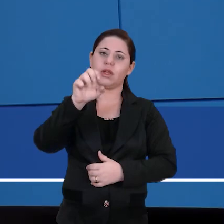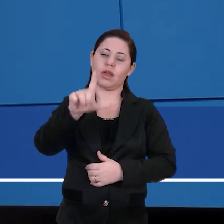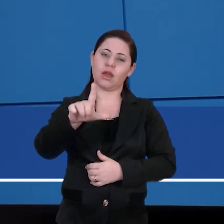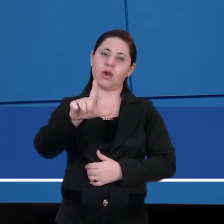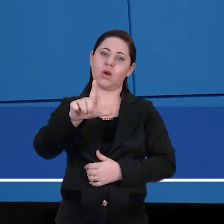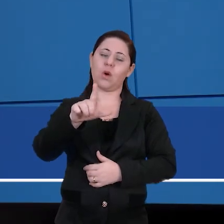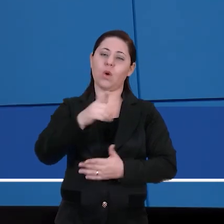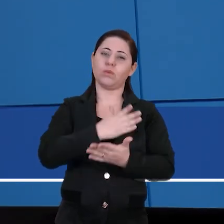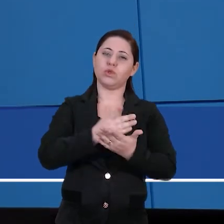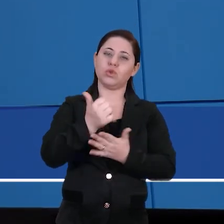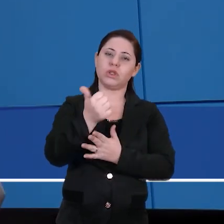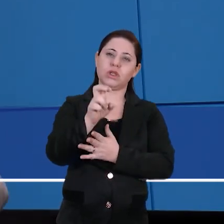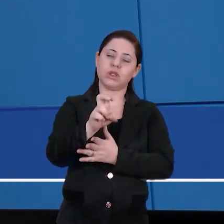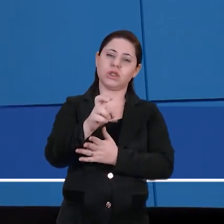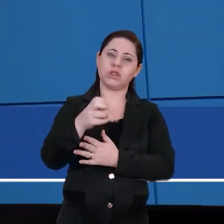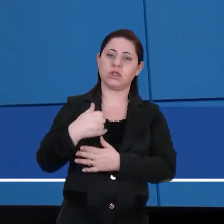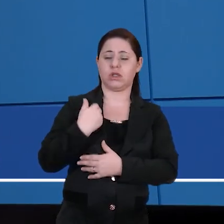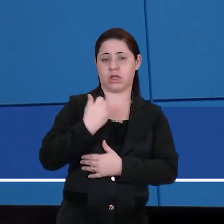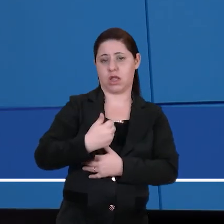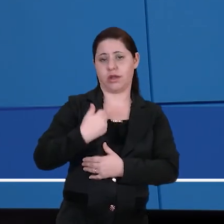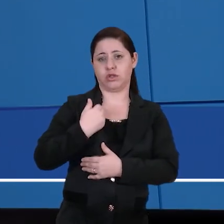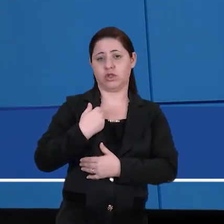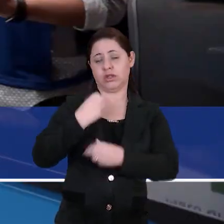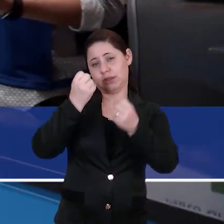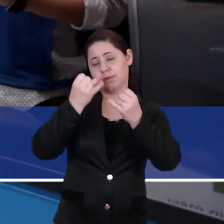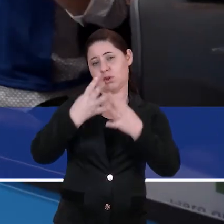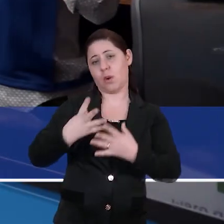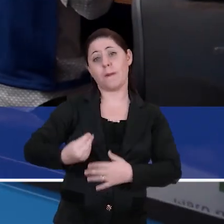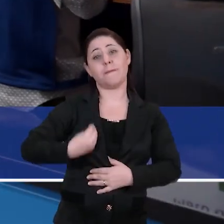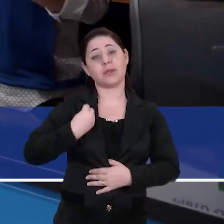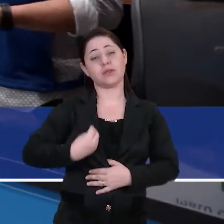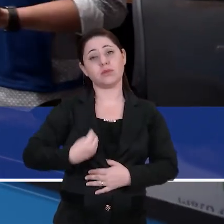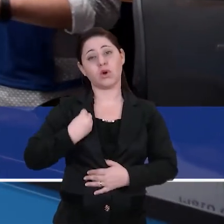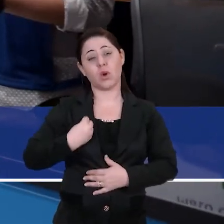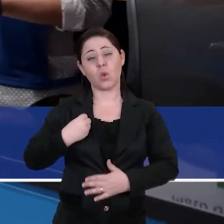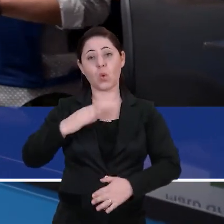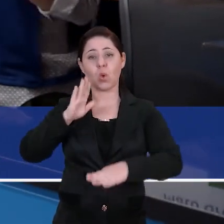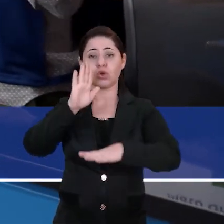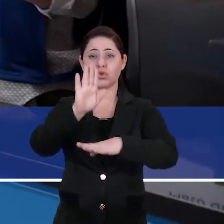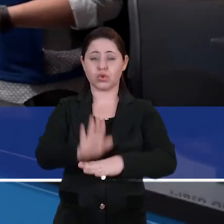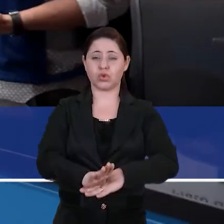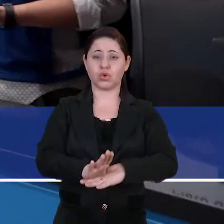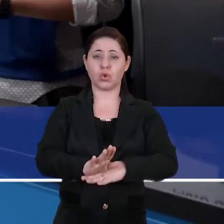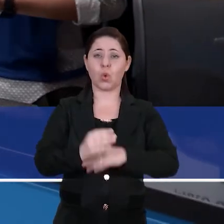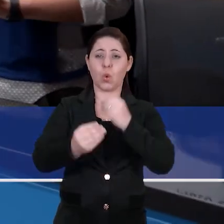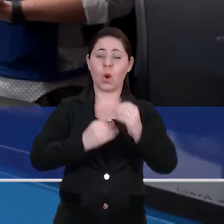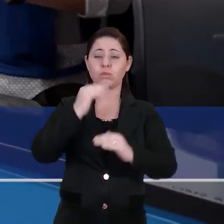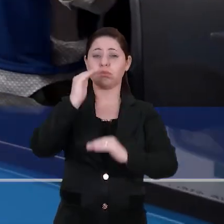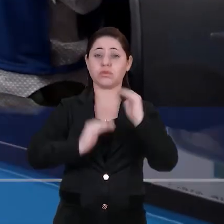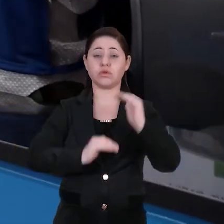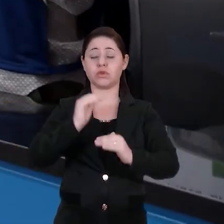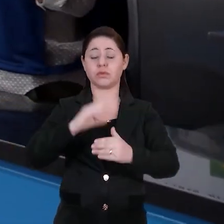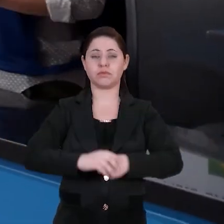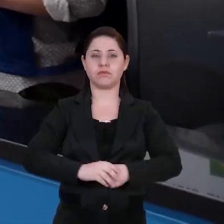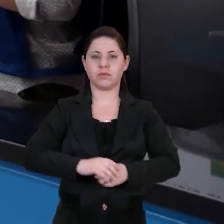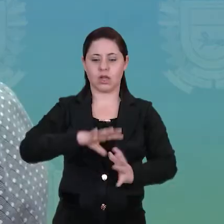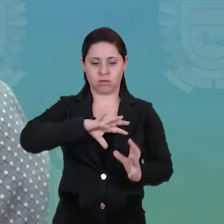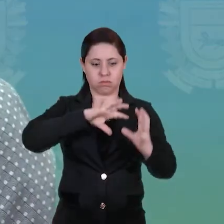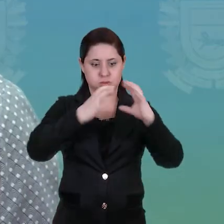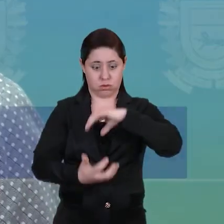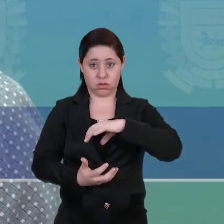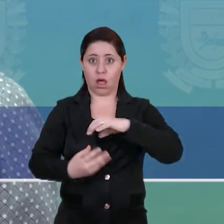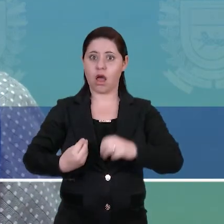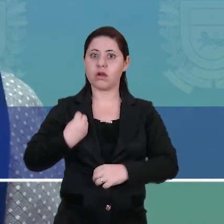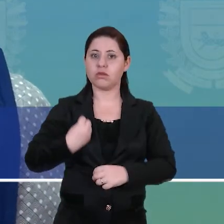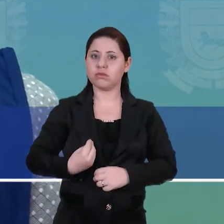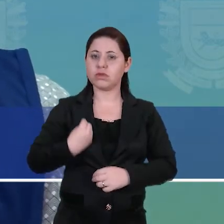Santos iniciou sua experiência profissional aos 15 anos. Ele contou como sua participação o ajudou a definir sua profissão.